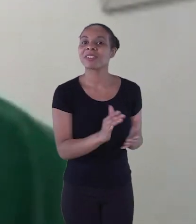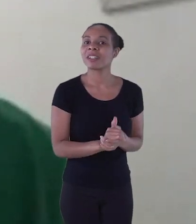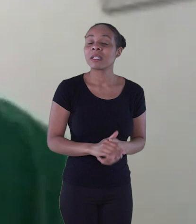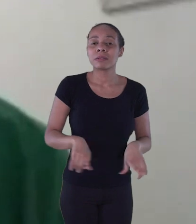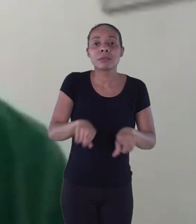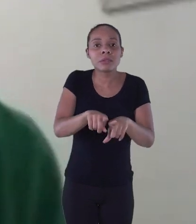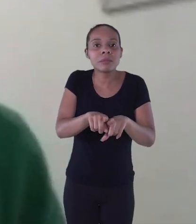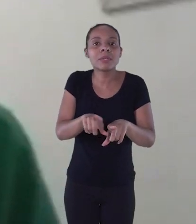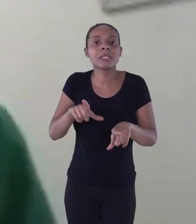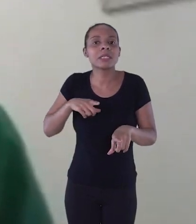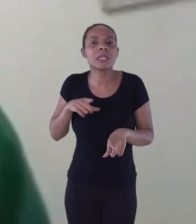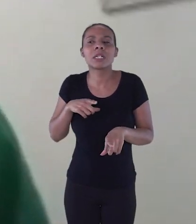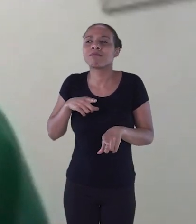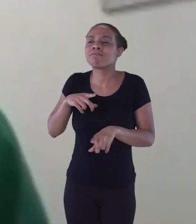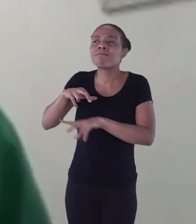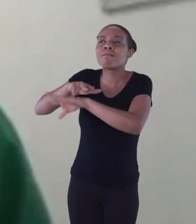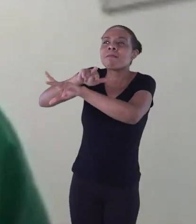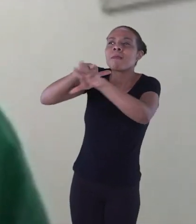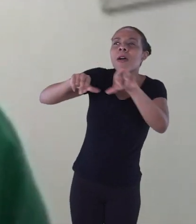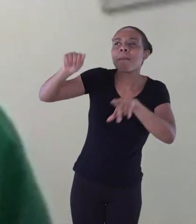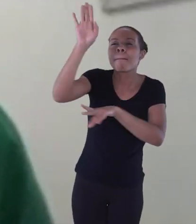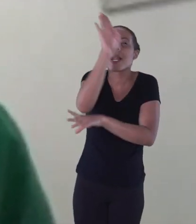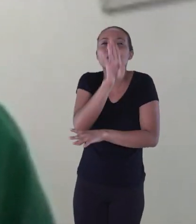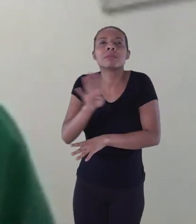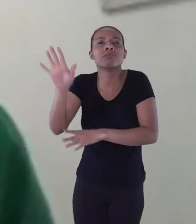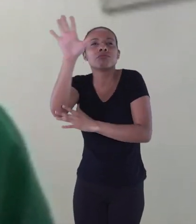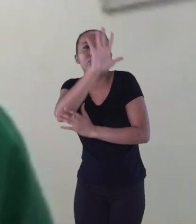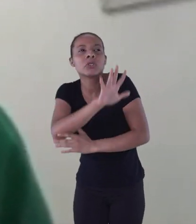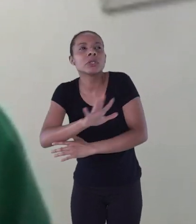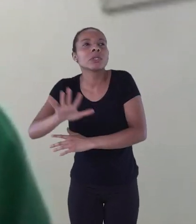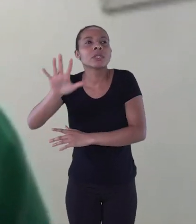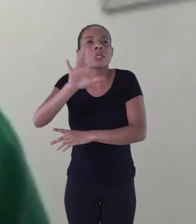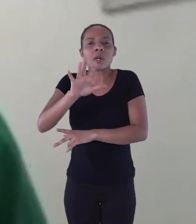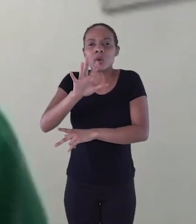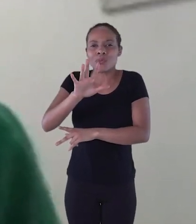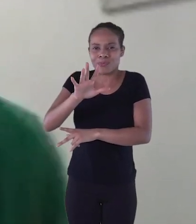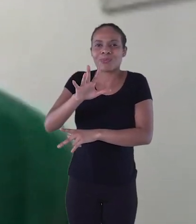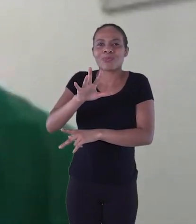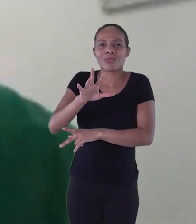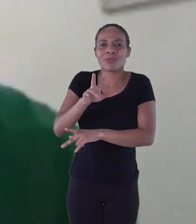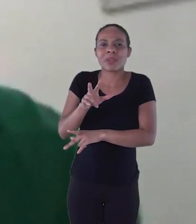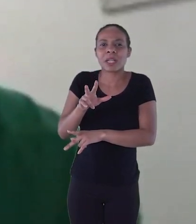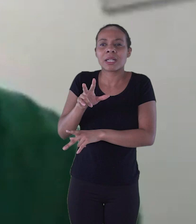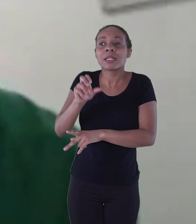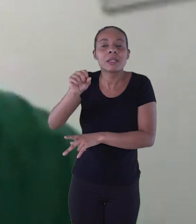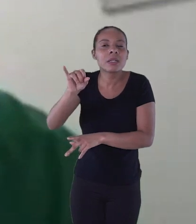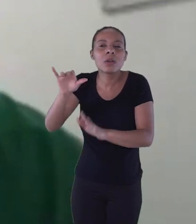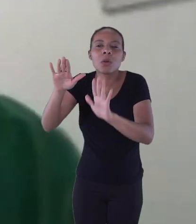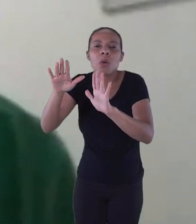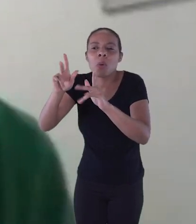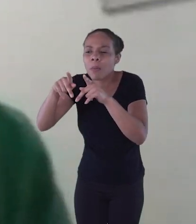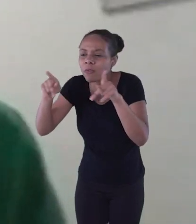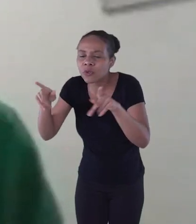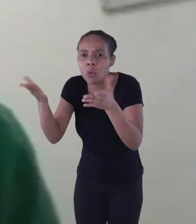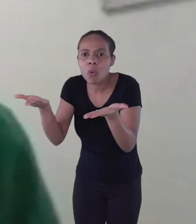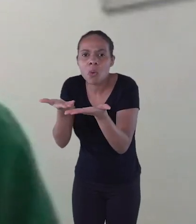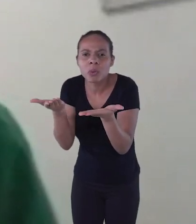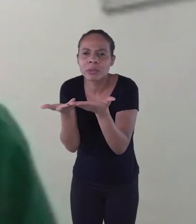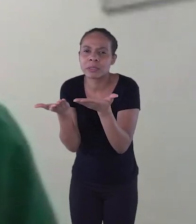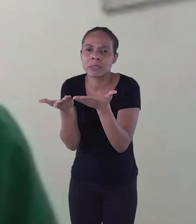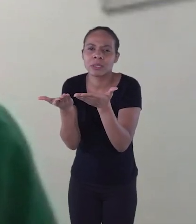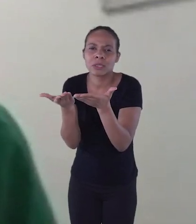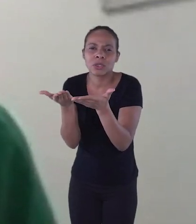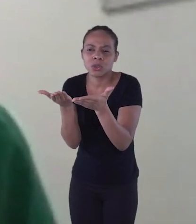José Zelino, um professor criando uma escola dentro da casa dele, em plena cidade do Rio de Janeiro, um